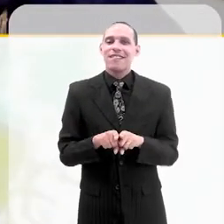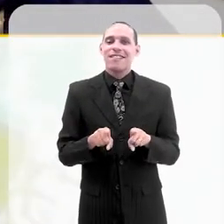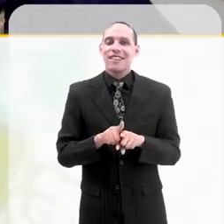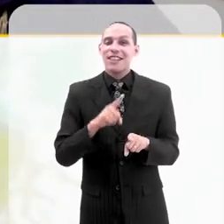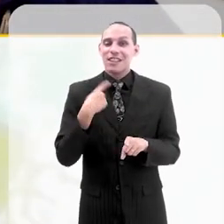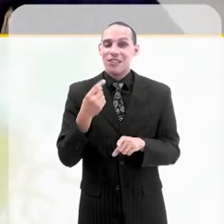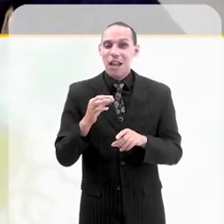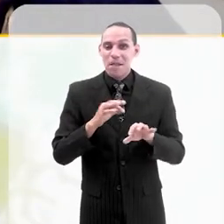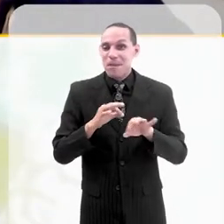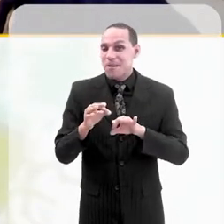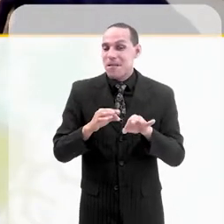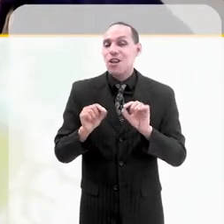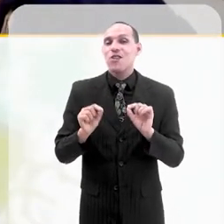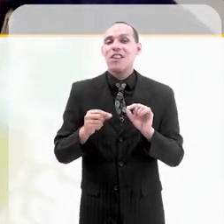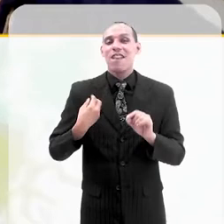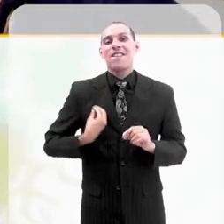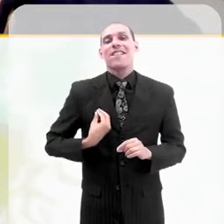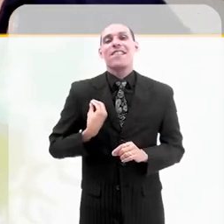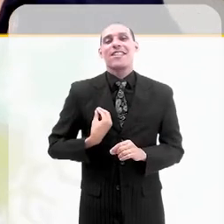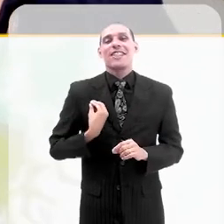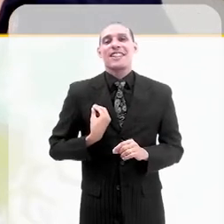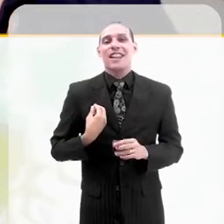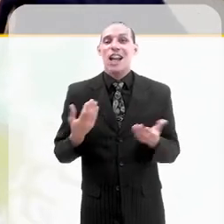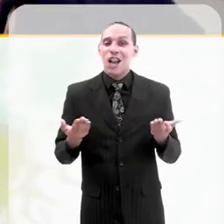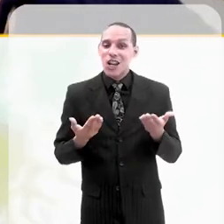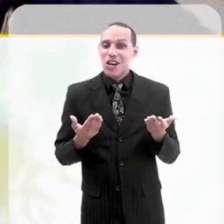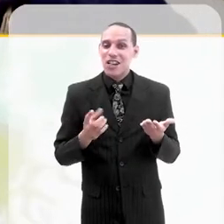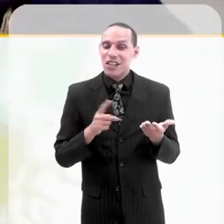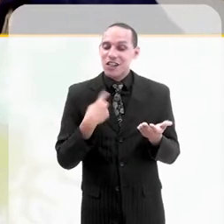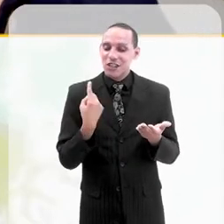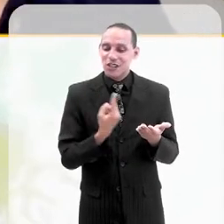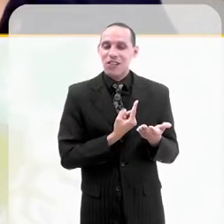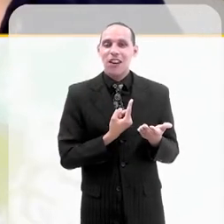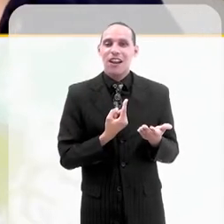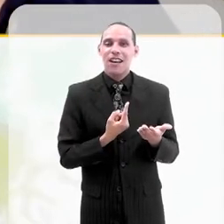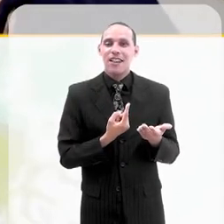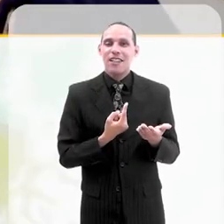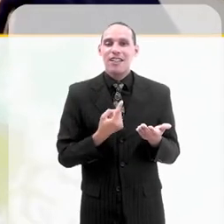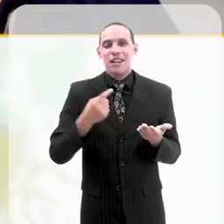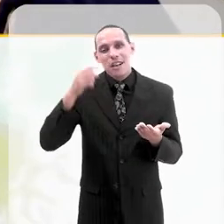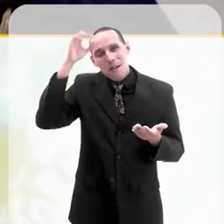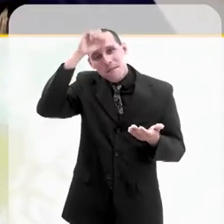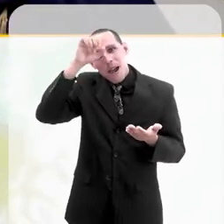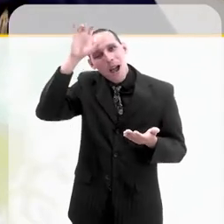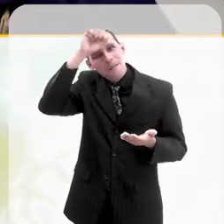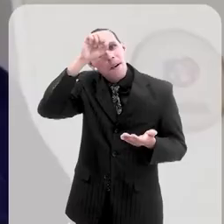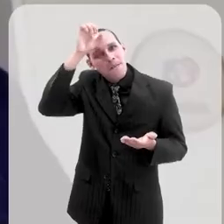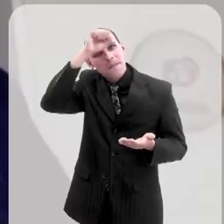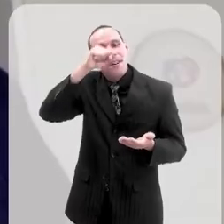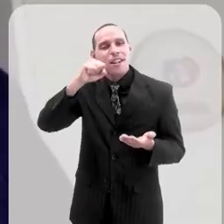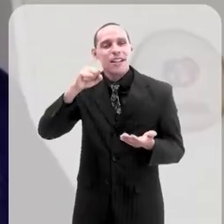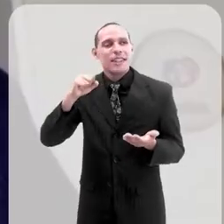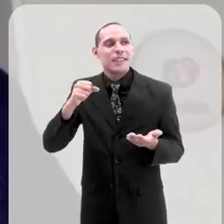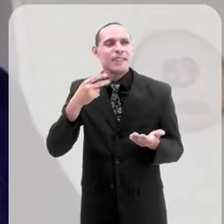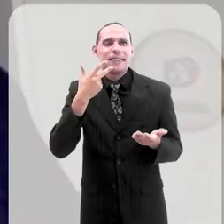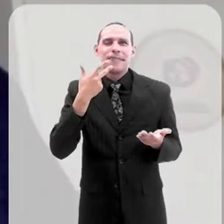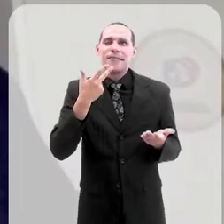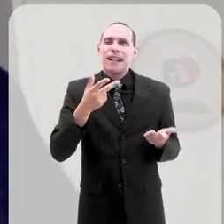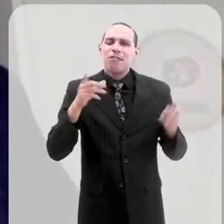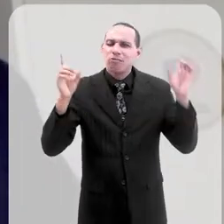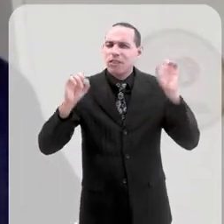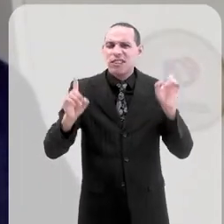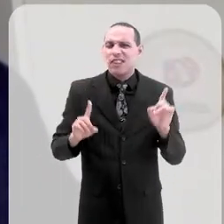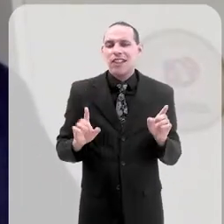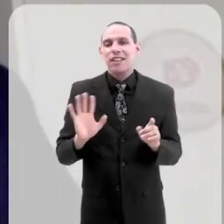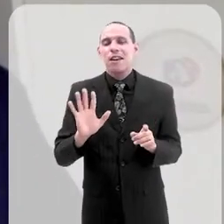para a vida, né? Com Que onde a gente certeza. vai adquirir, eu não digo deficiência, mas a gente